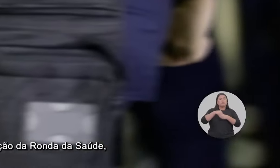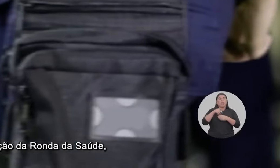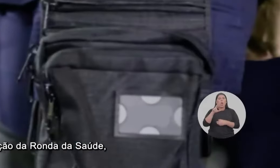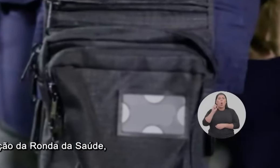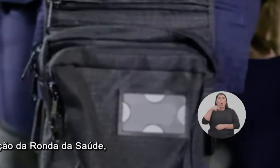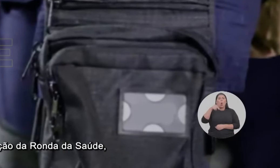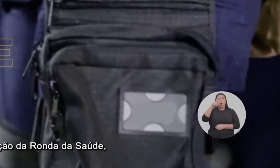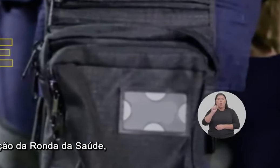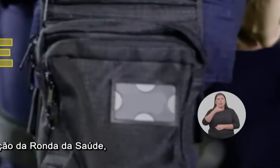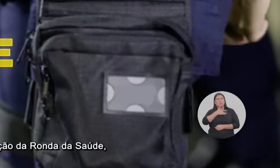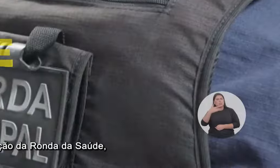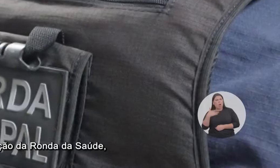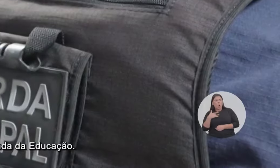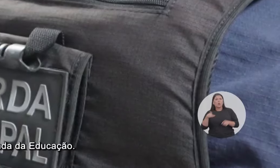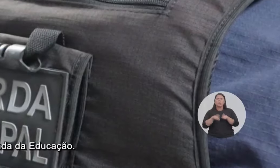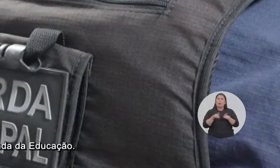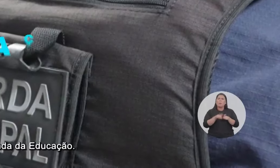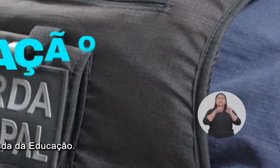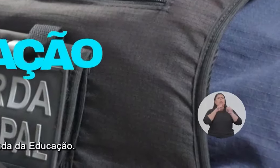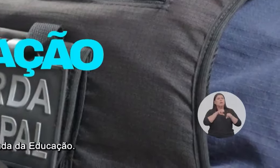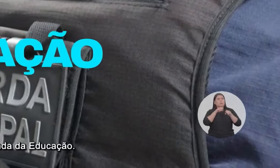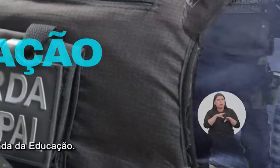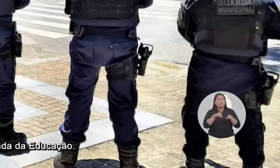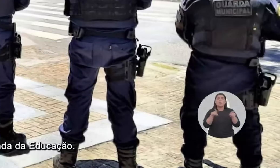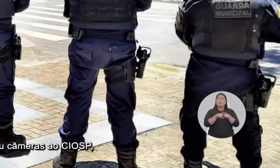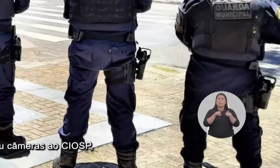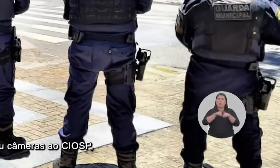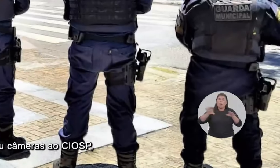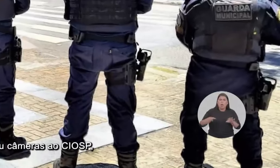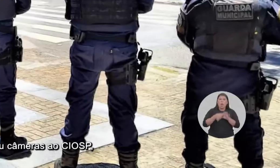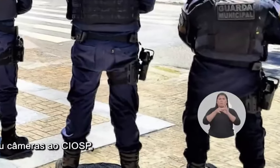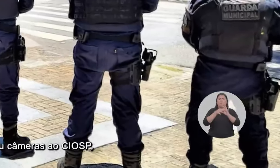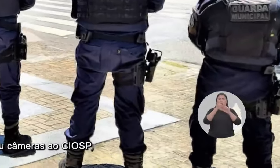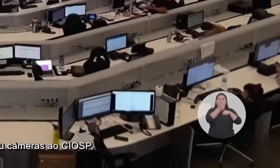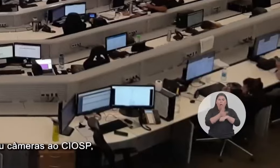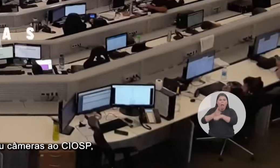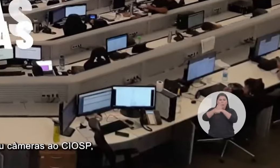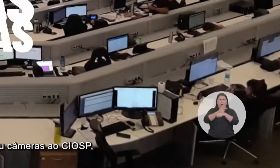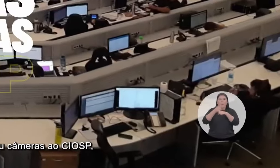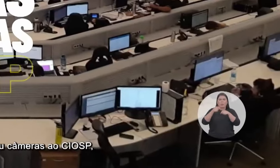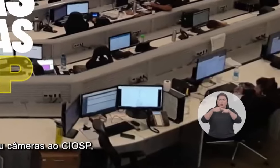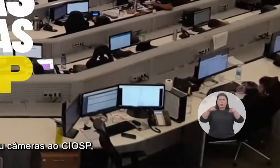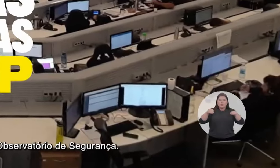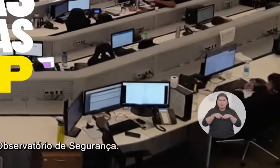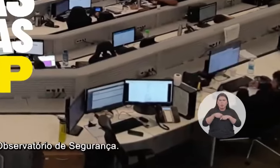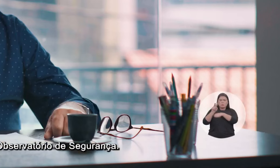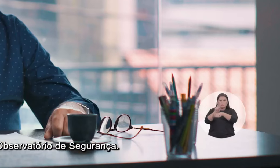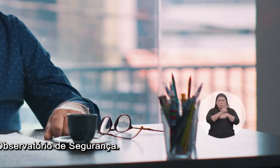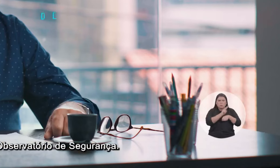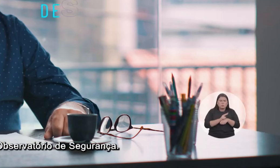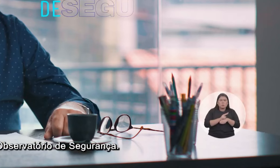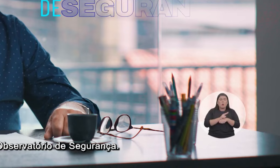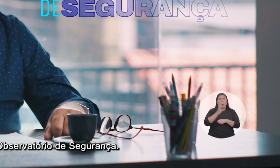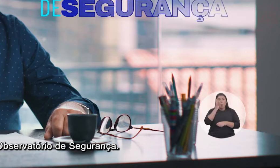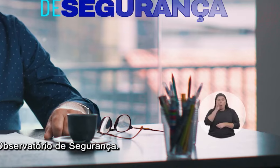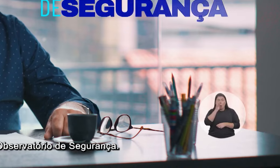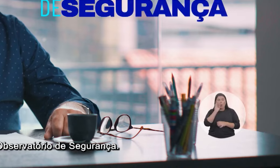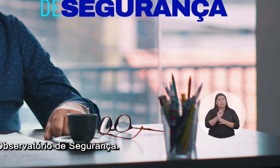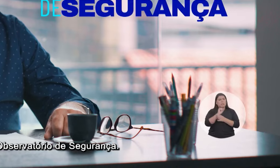implantação da Ronda da Saúde, a Ronda da Educação. Ele integrou câmeras ao CIOSP. Ele implantou